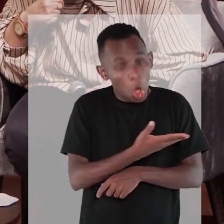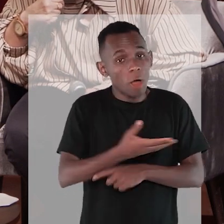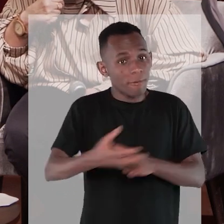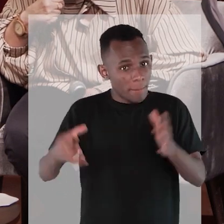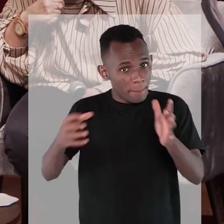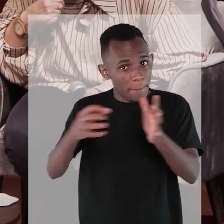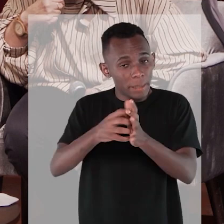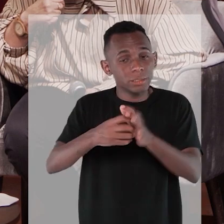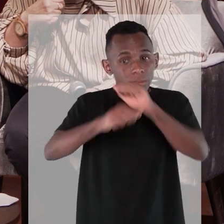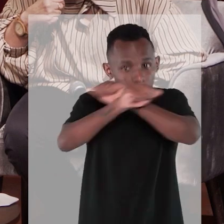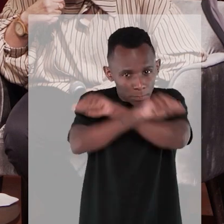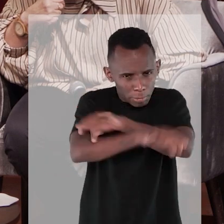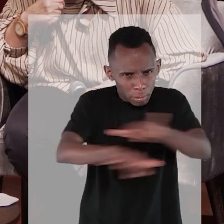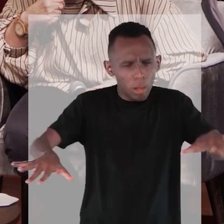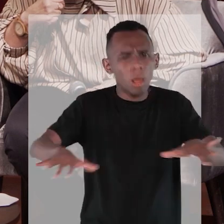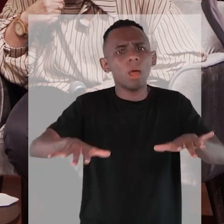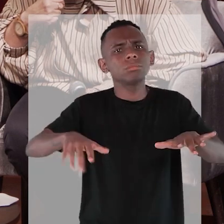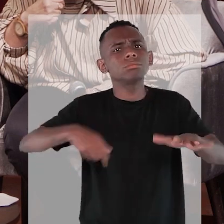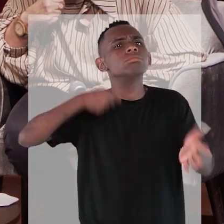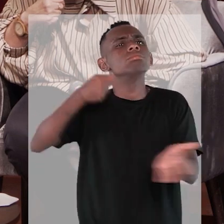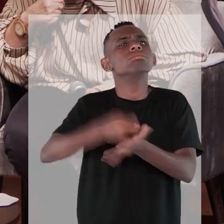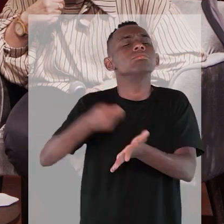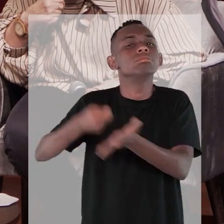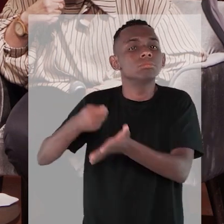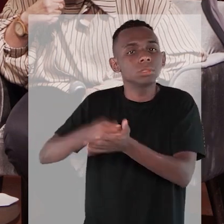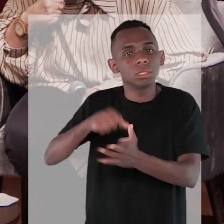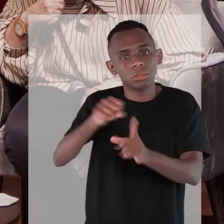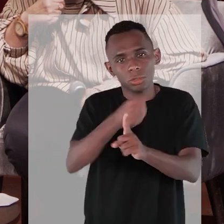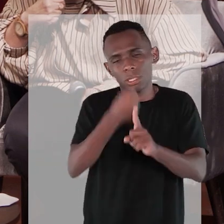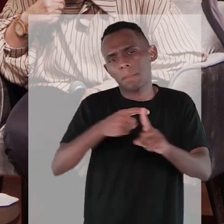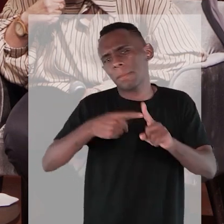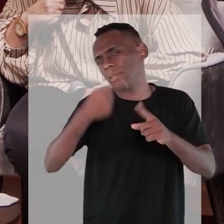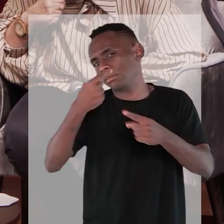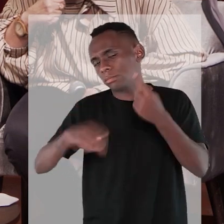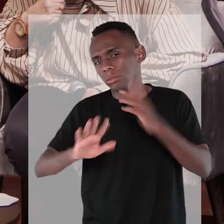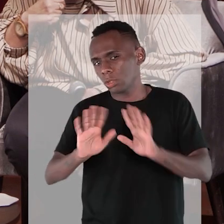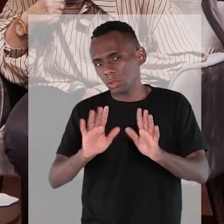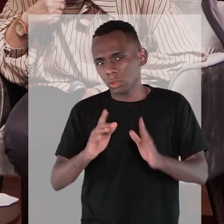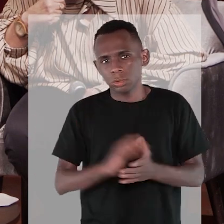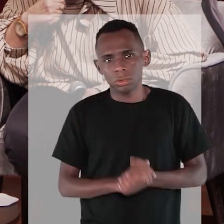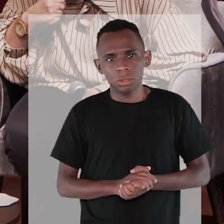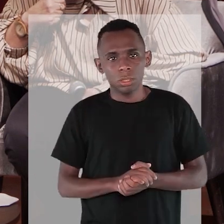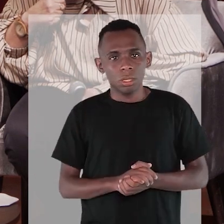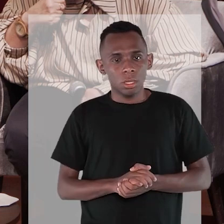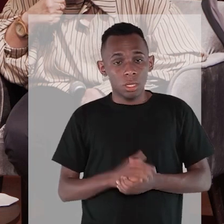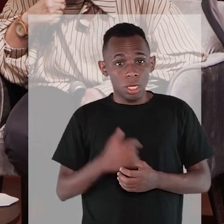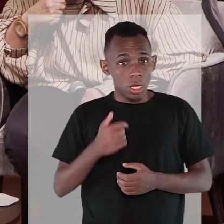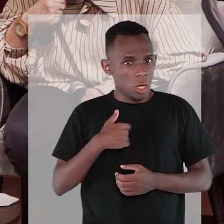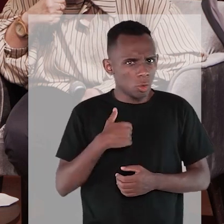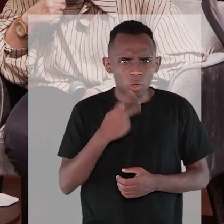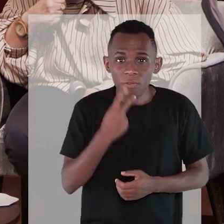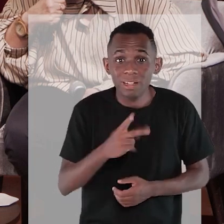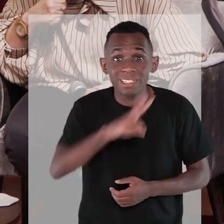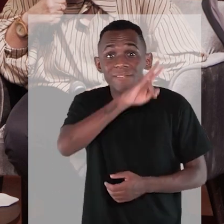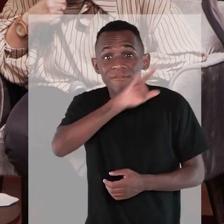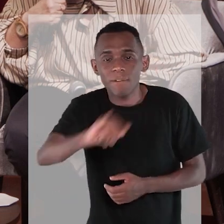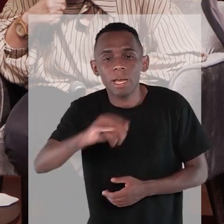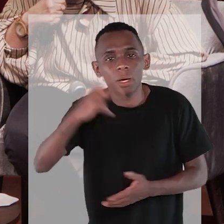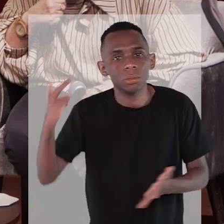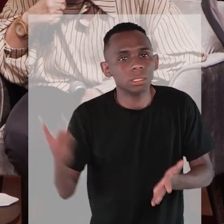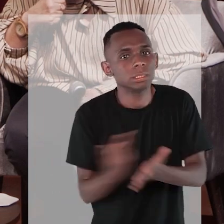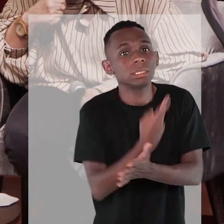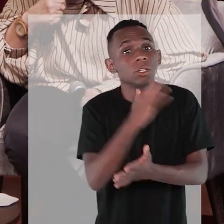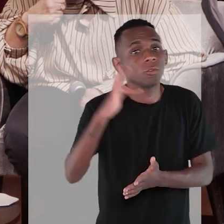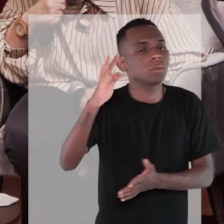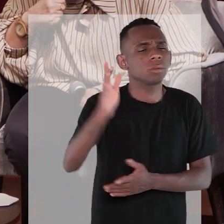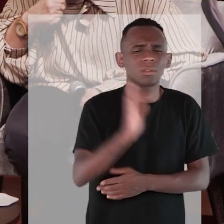domínio totalitário, no caso, para uma sociedade. Então, eu não estou apostando irresponsavelmente dizendo que isso vai acontecer, de forma alguma. Eu só